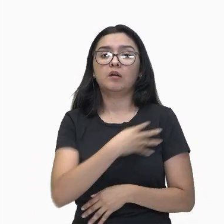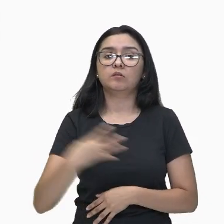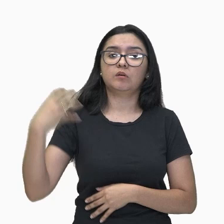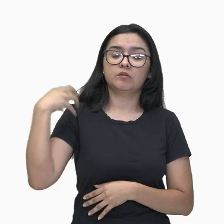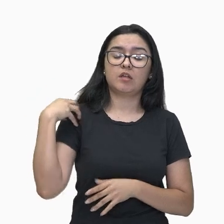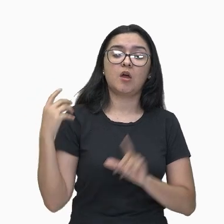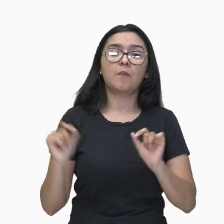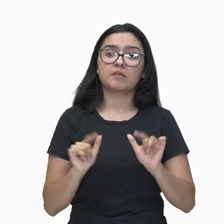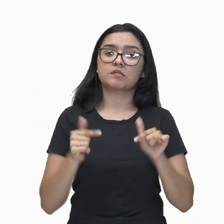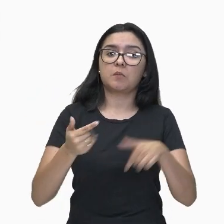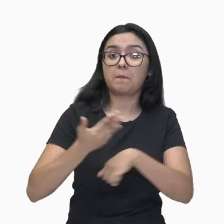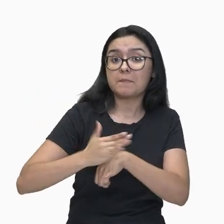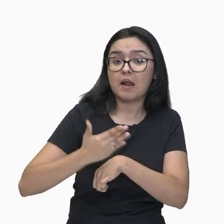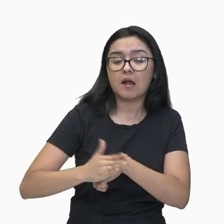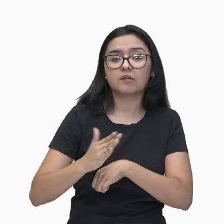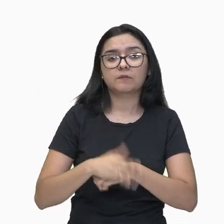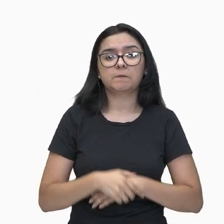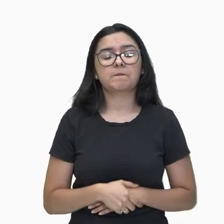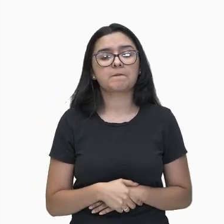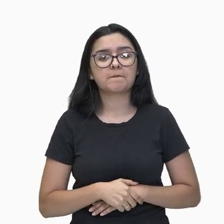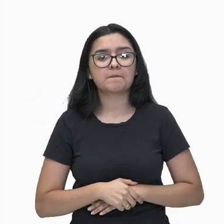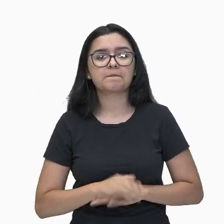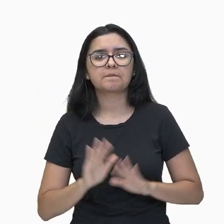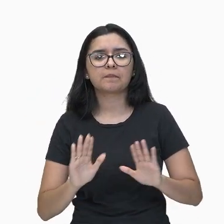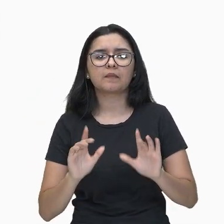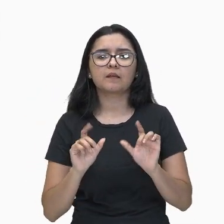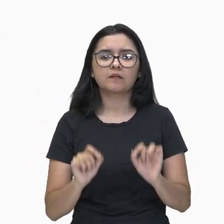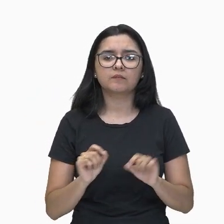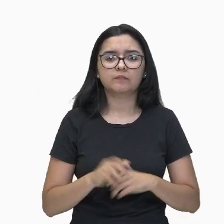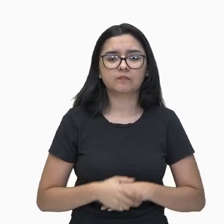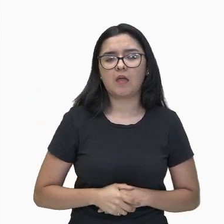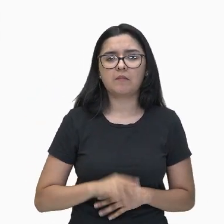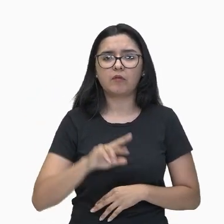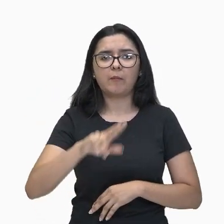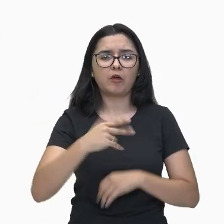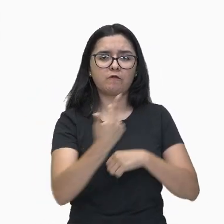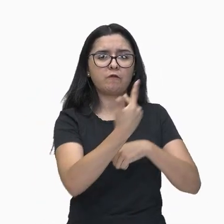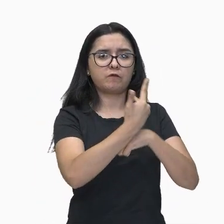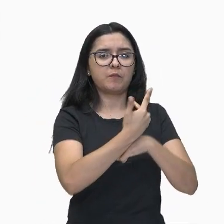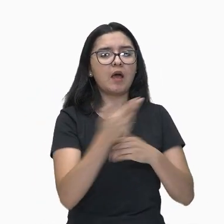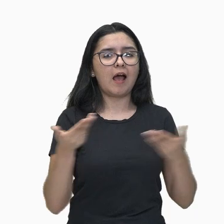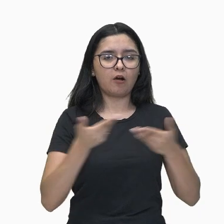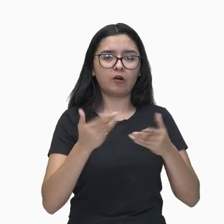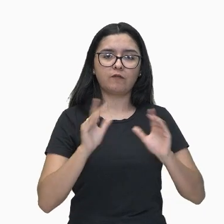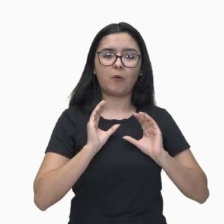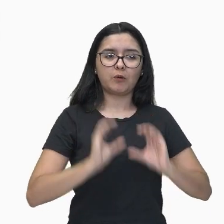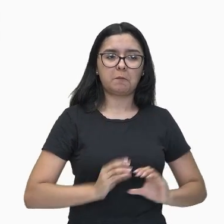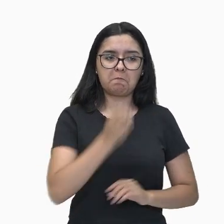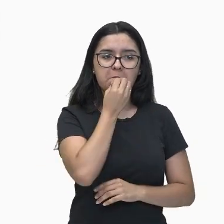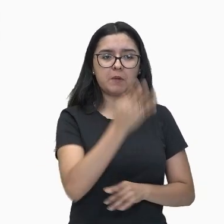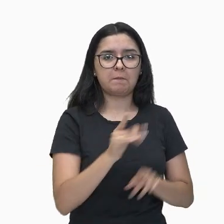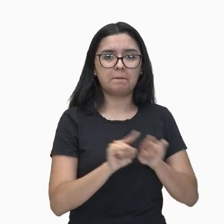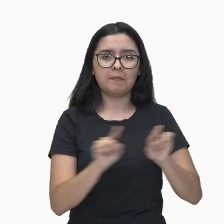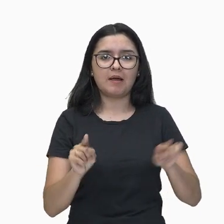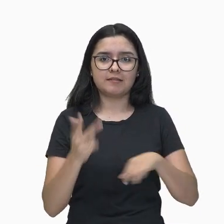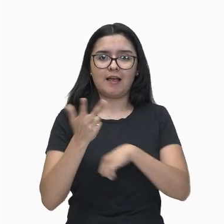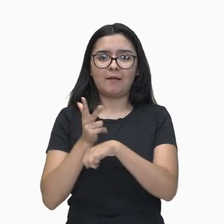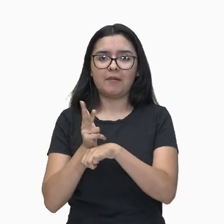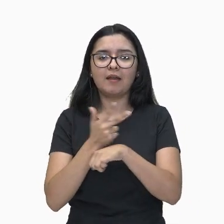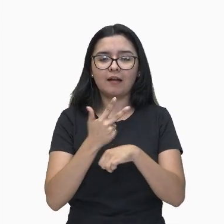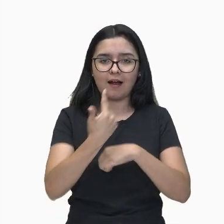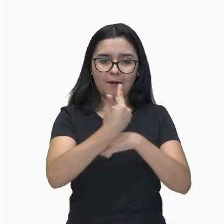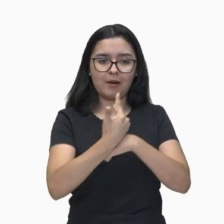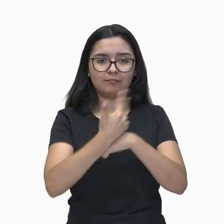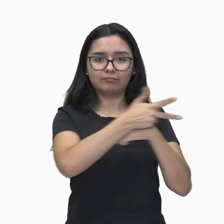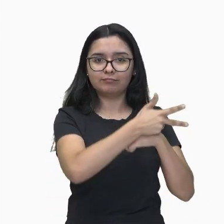ação prática. Ah, não é porque eu estou sendo filmado que agora eu vou agir bem. Mas tirou a câmera, eu começo a